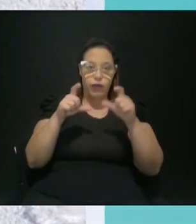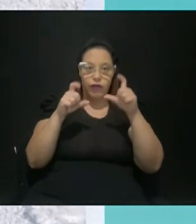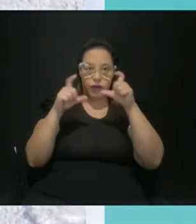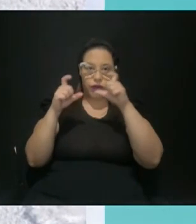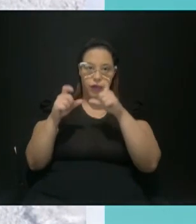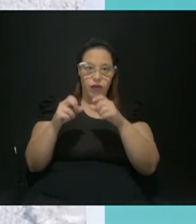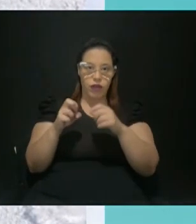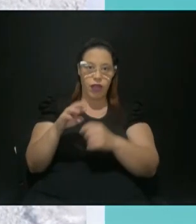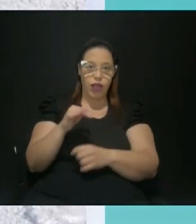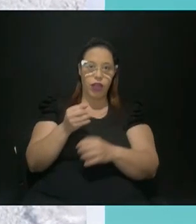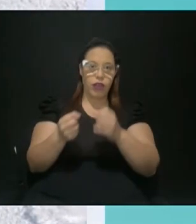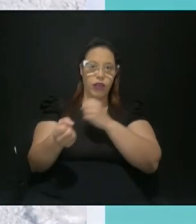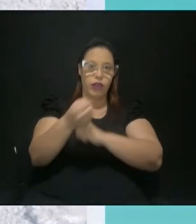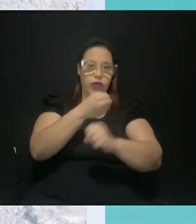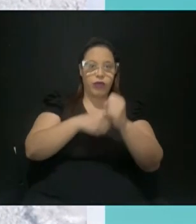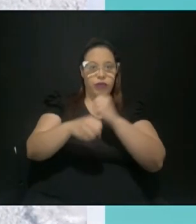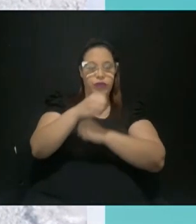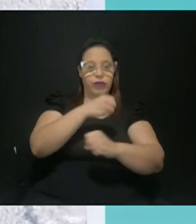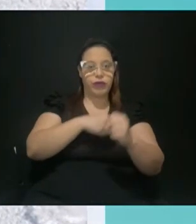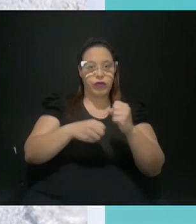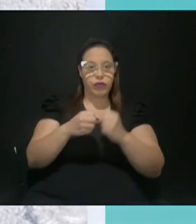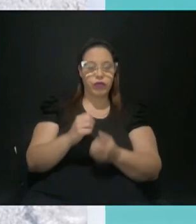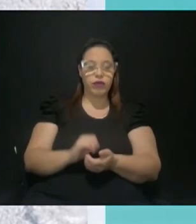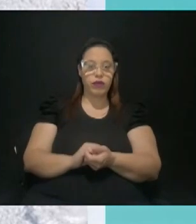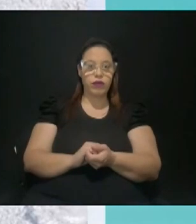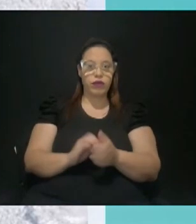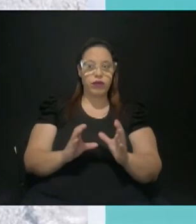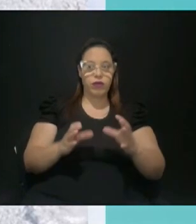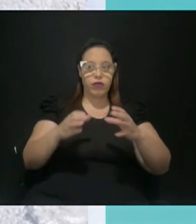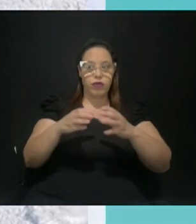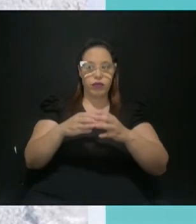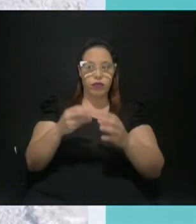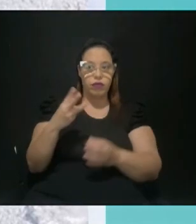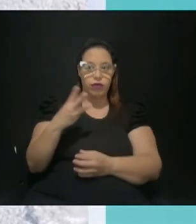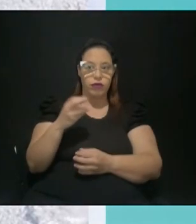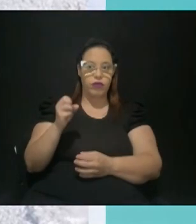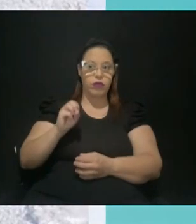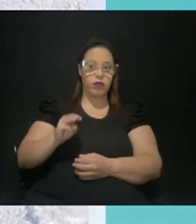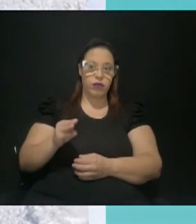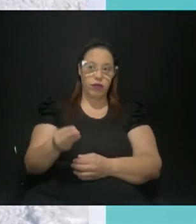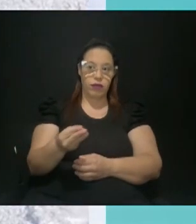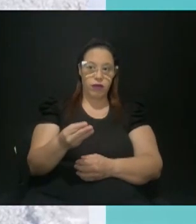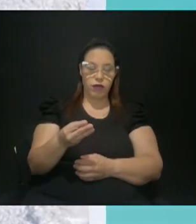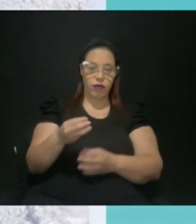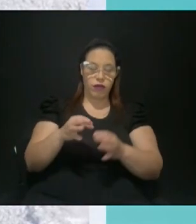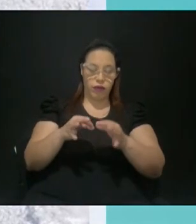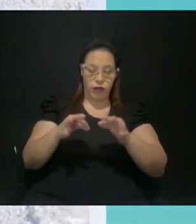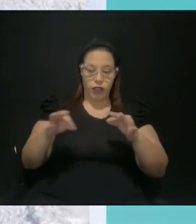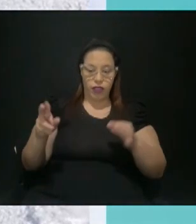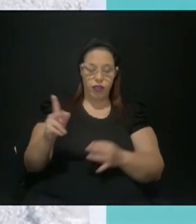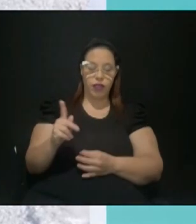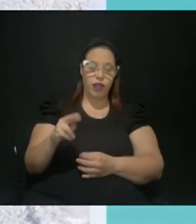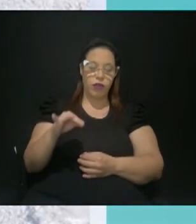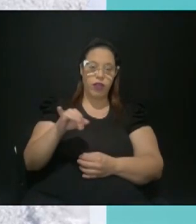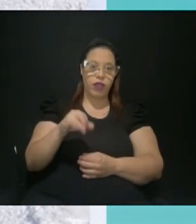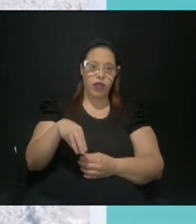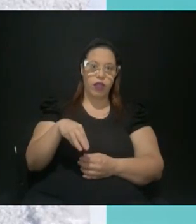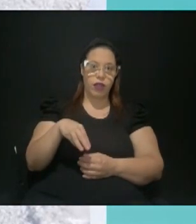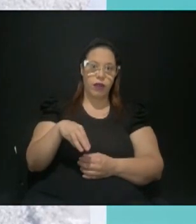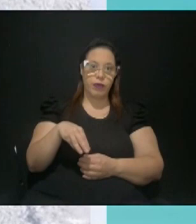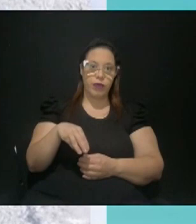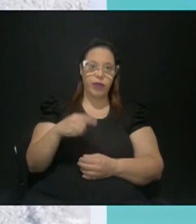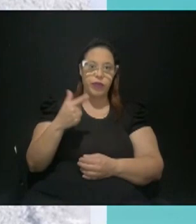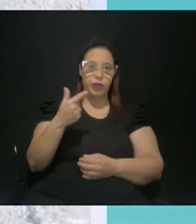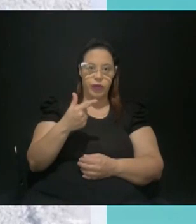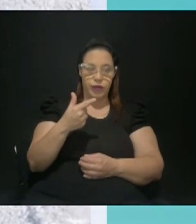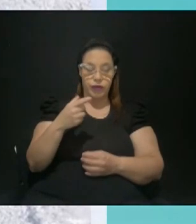rotatória da região. Com uma área de cerca de 3.600 km², o equivalente a 2 cidades de